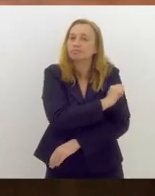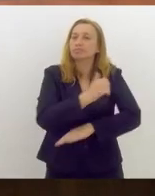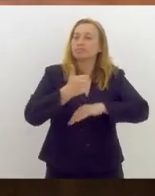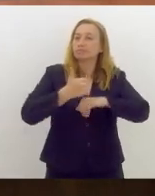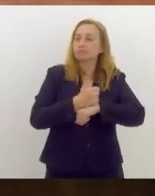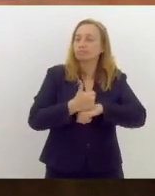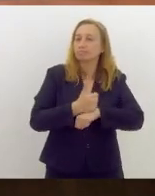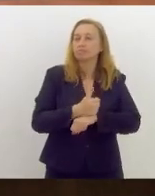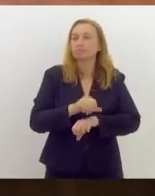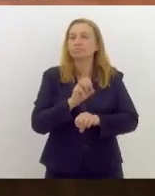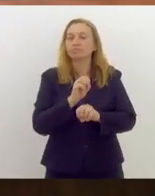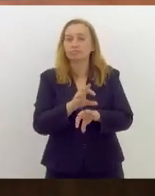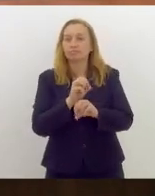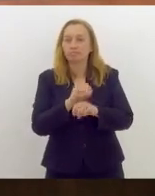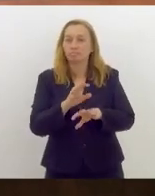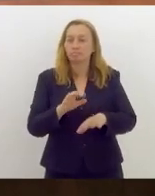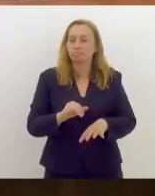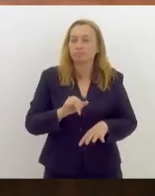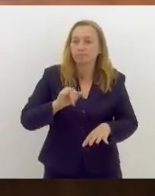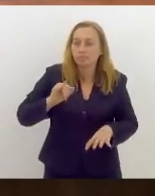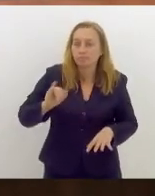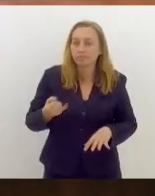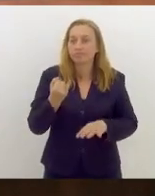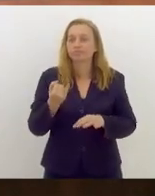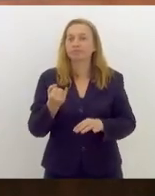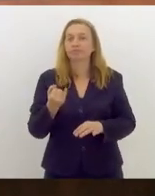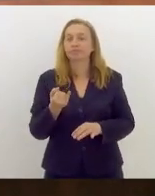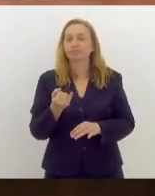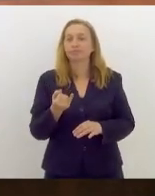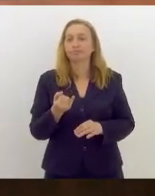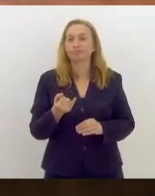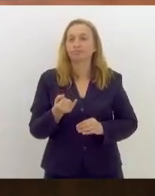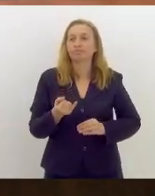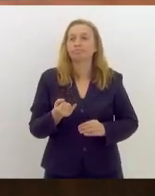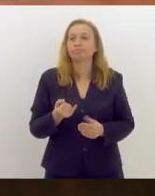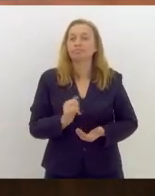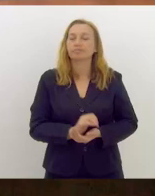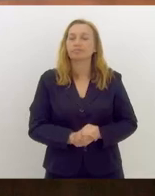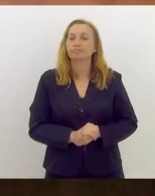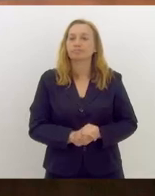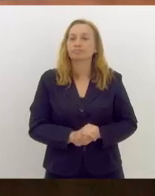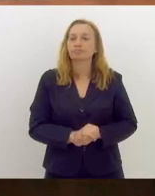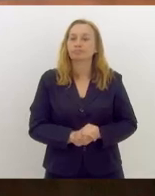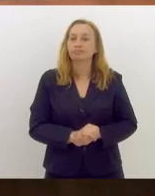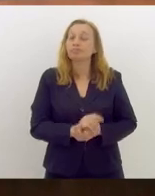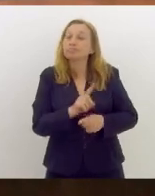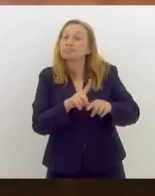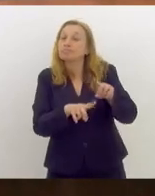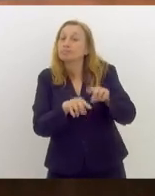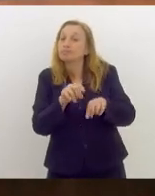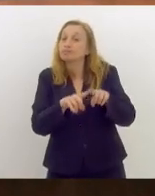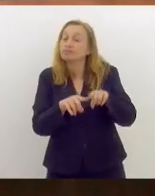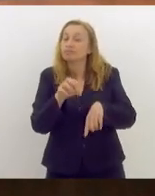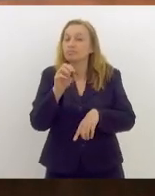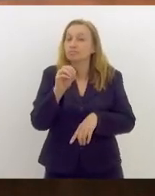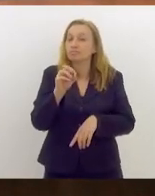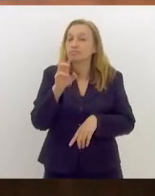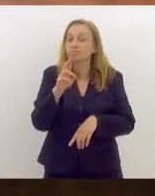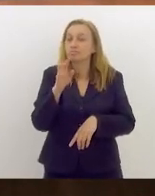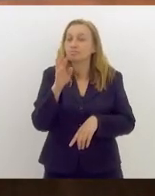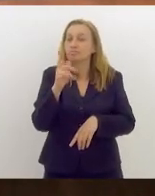na educação na lógica do reaproveitamento desses desses produtos orgânicos